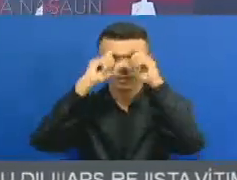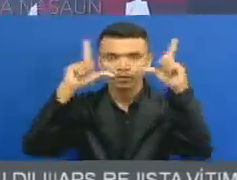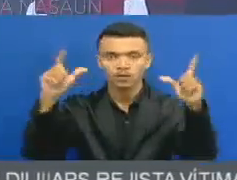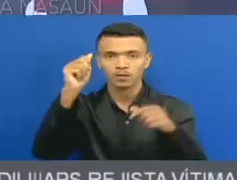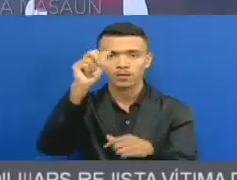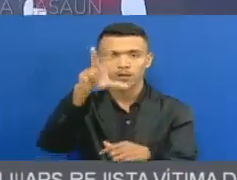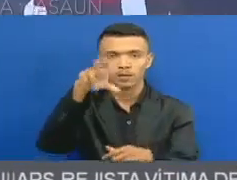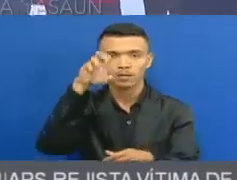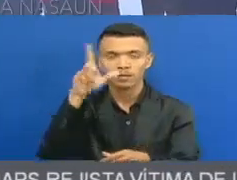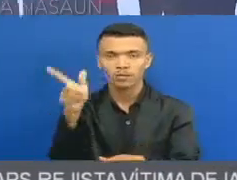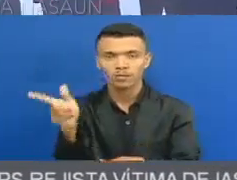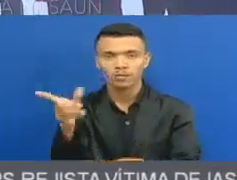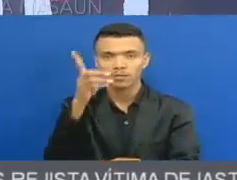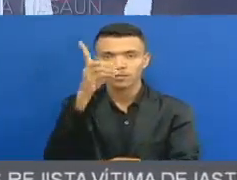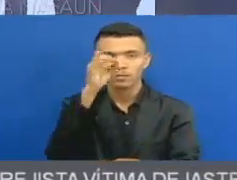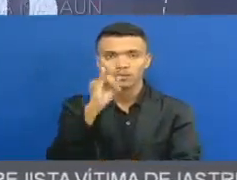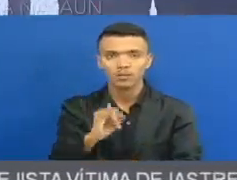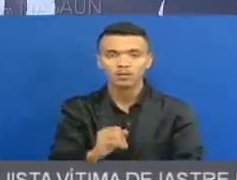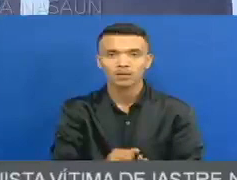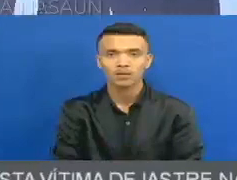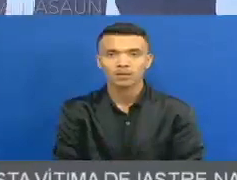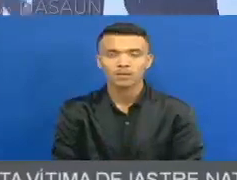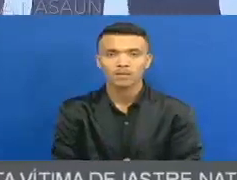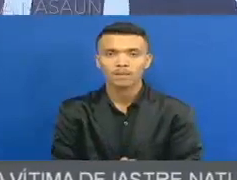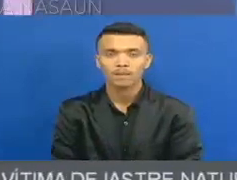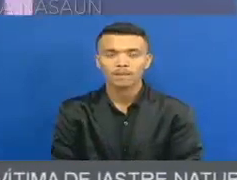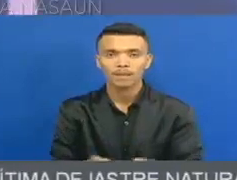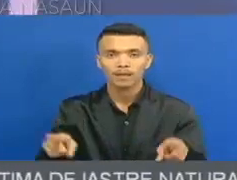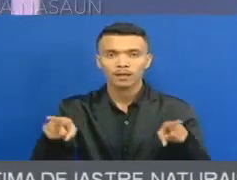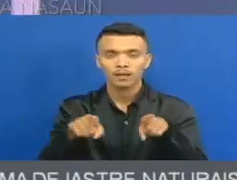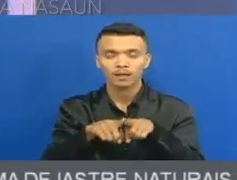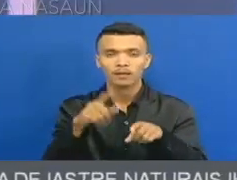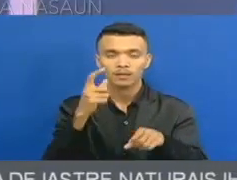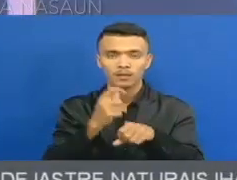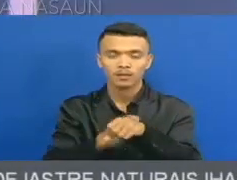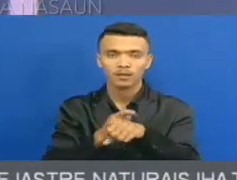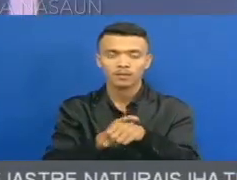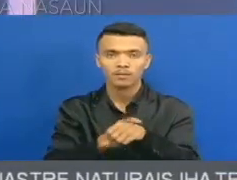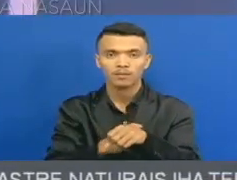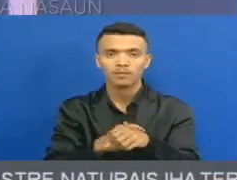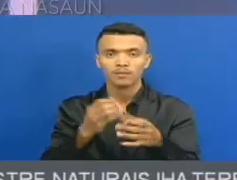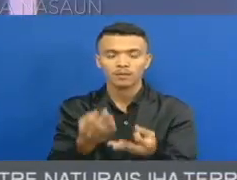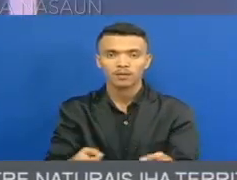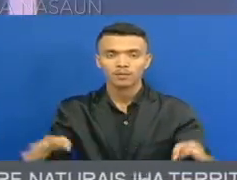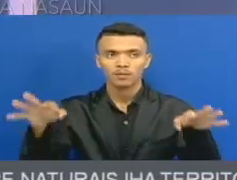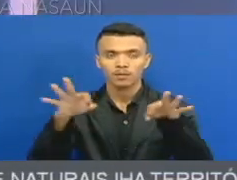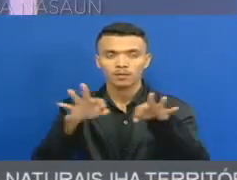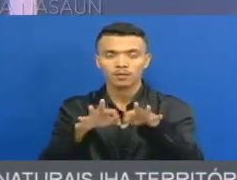Atustolu Ruanulu Aerodil. O Rindadeiro Idané, nesse momento, Nebe Maca. Importante